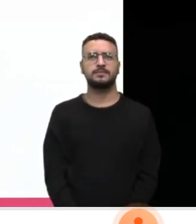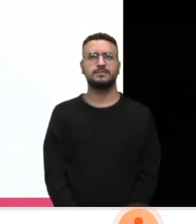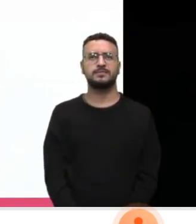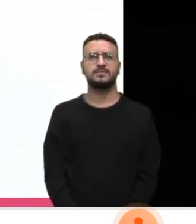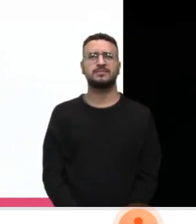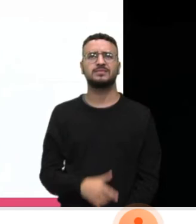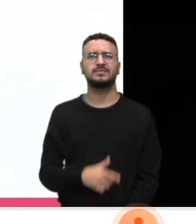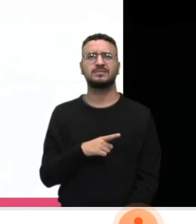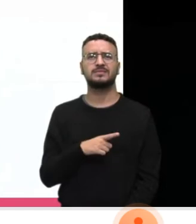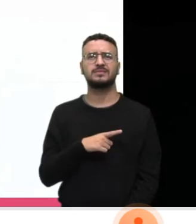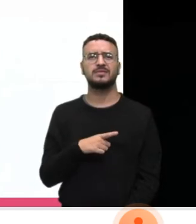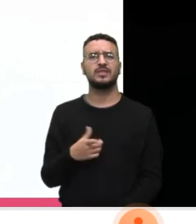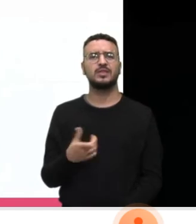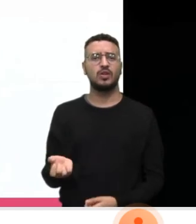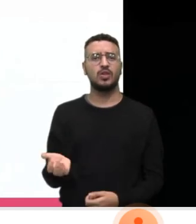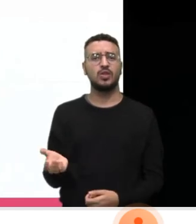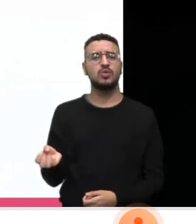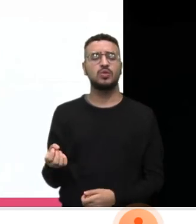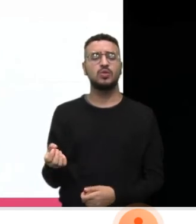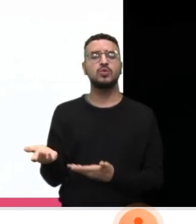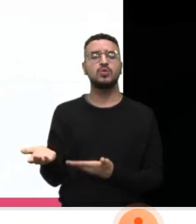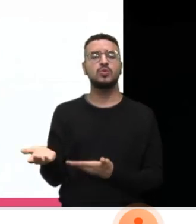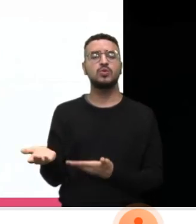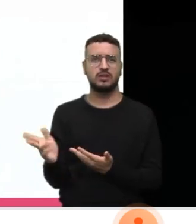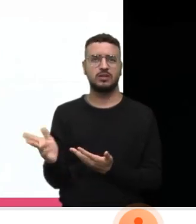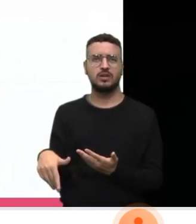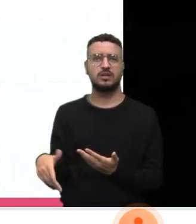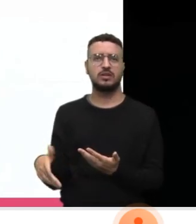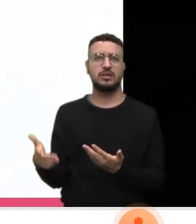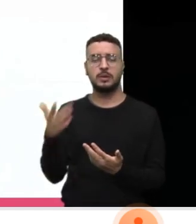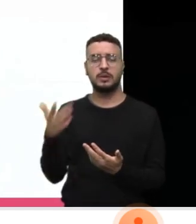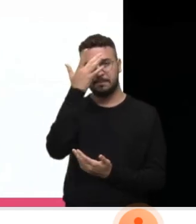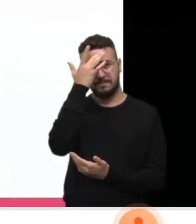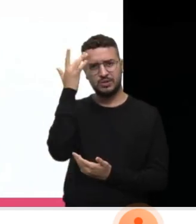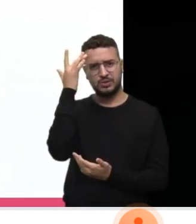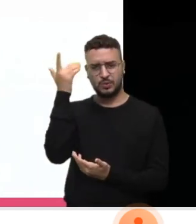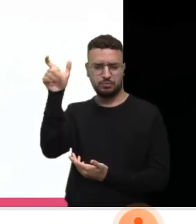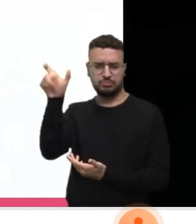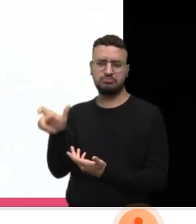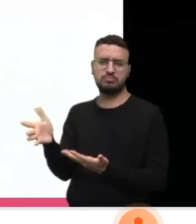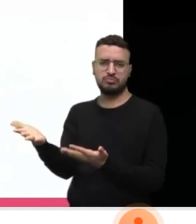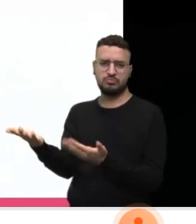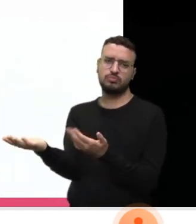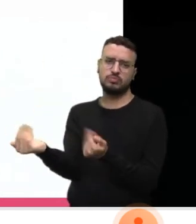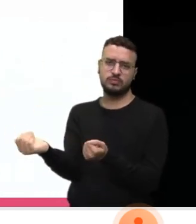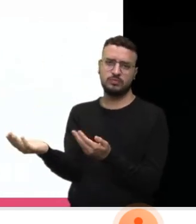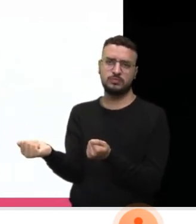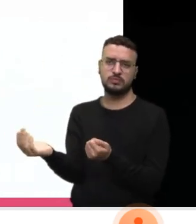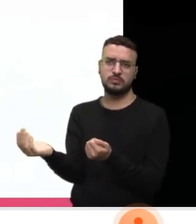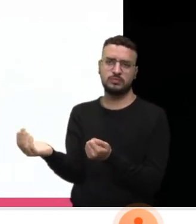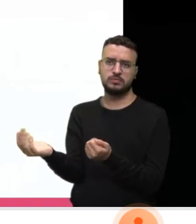Novo aqui seria para pessoa, né? Também jovem, o mesmo sinal.